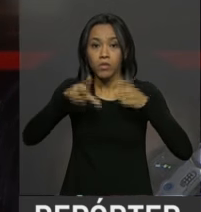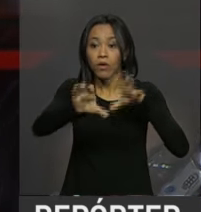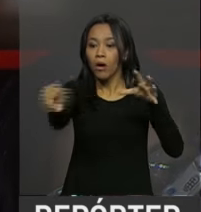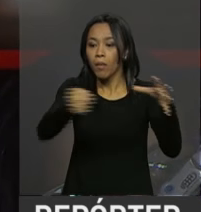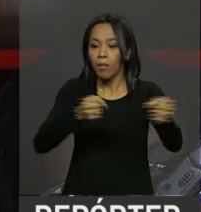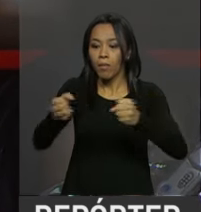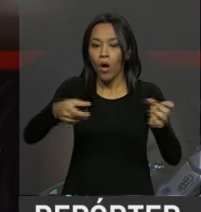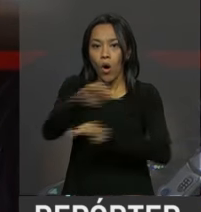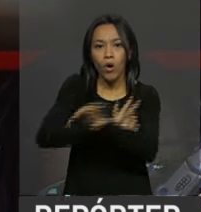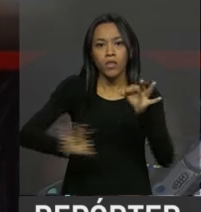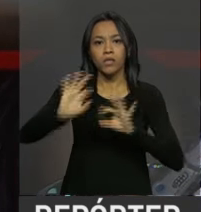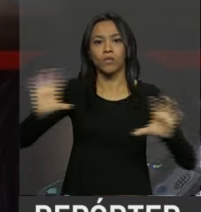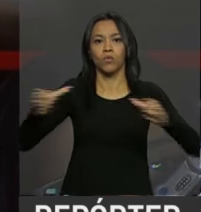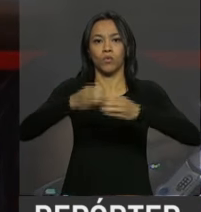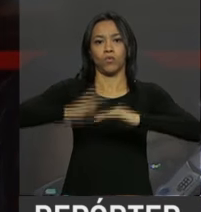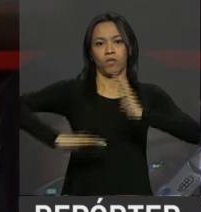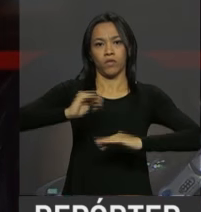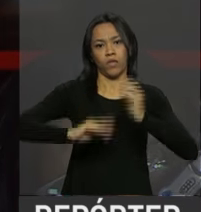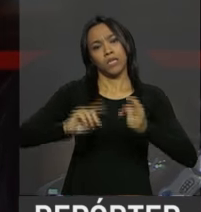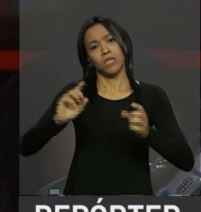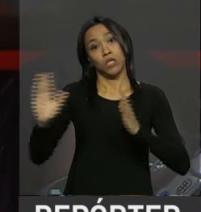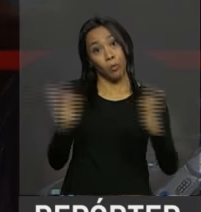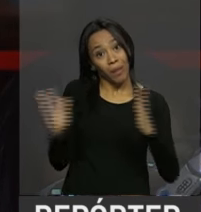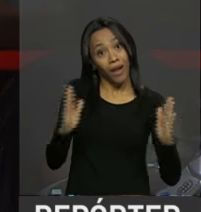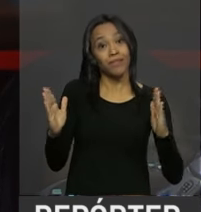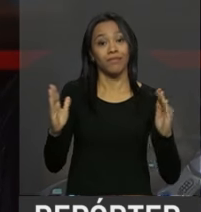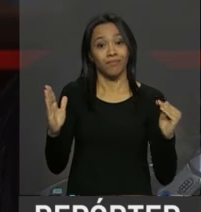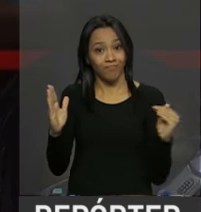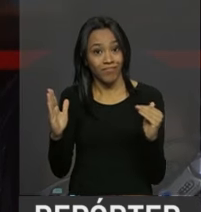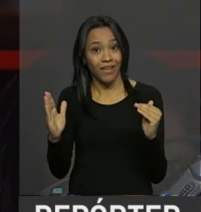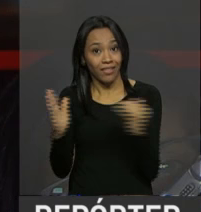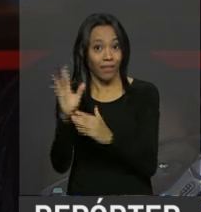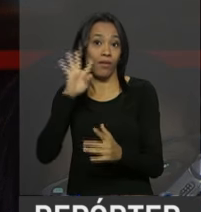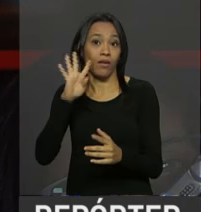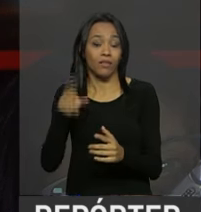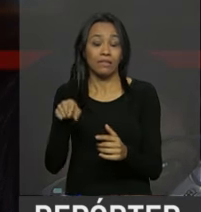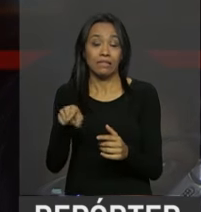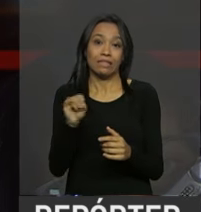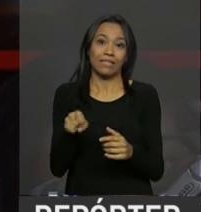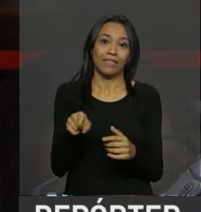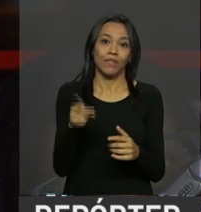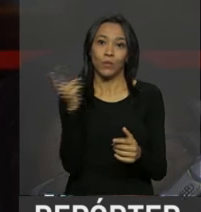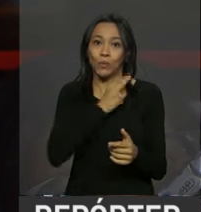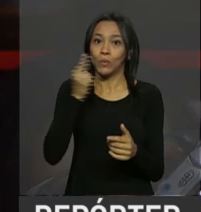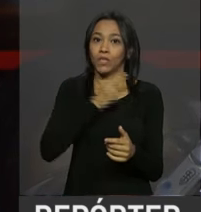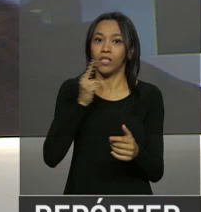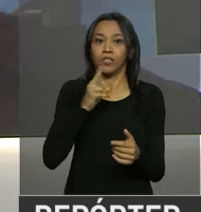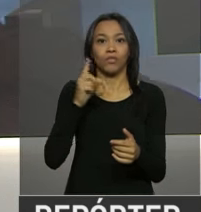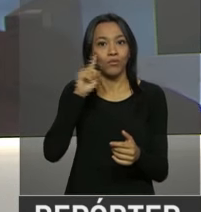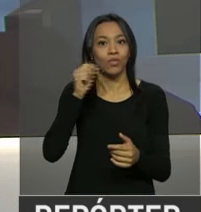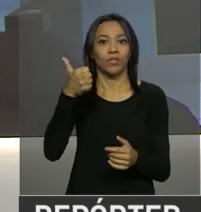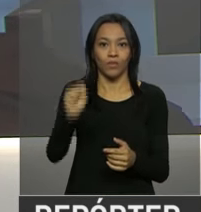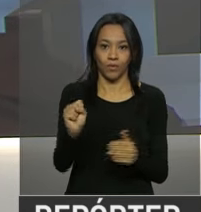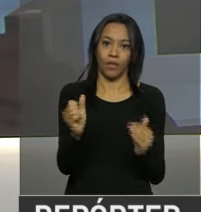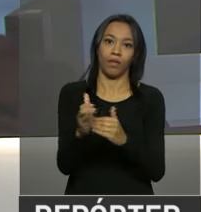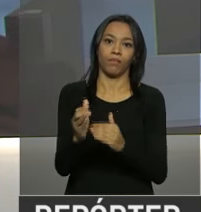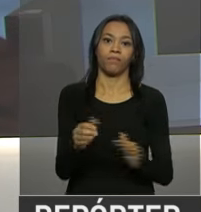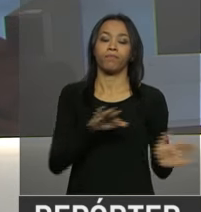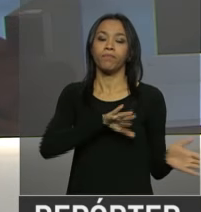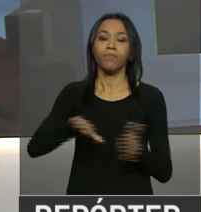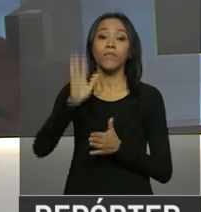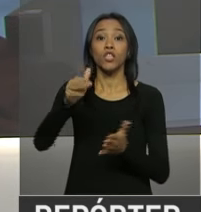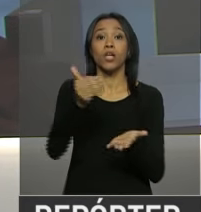evidente que essa questão da Eletrobras pelo prazo, ele enfim colocou na frente pela urgência do dia 18. Foi